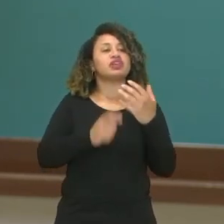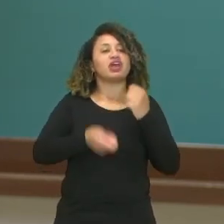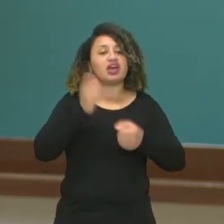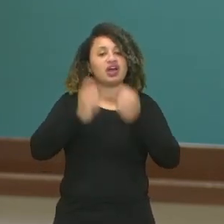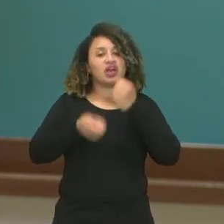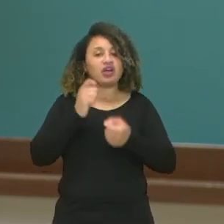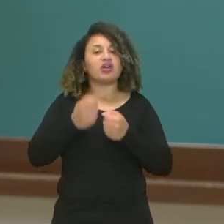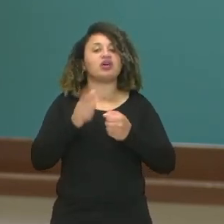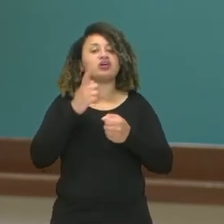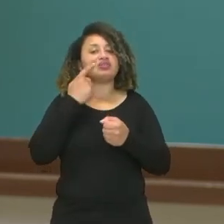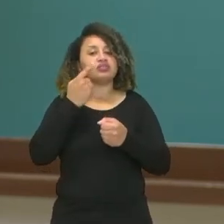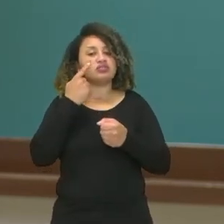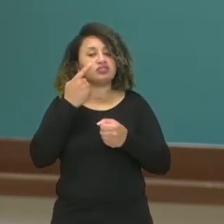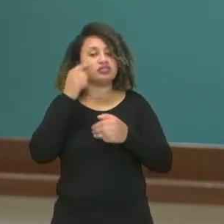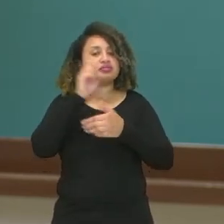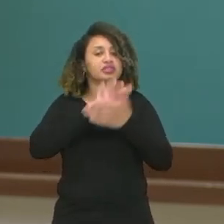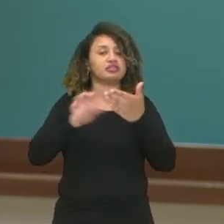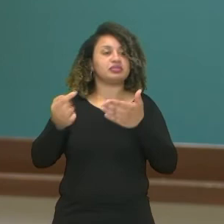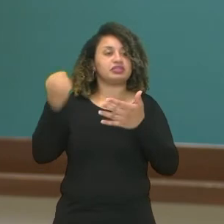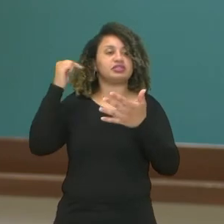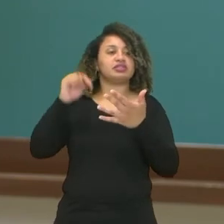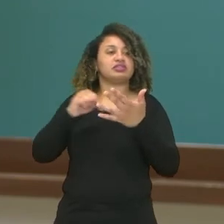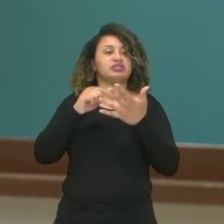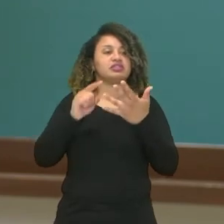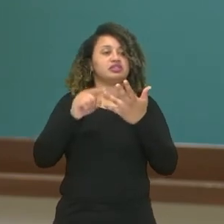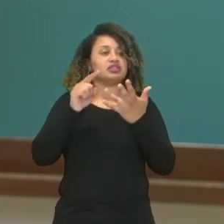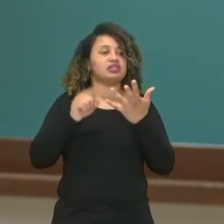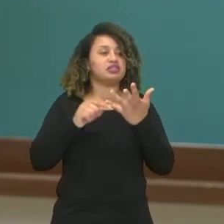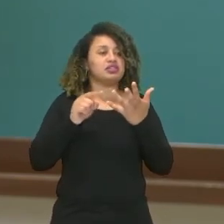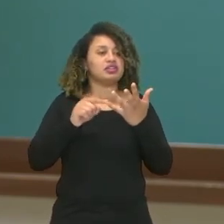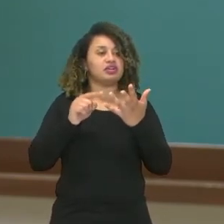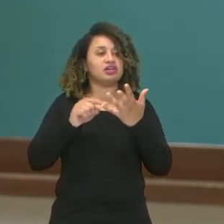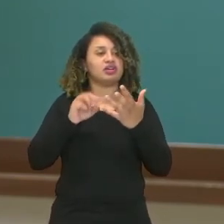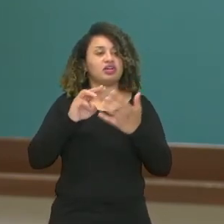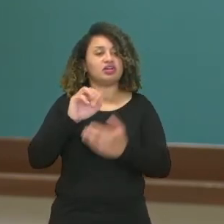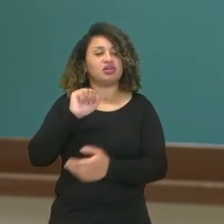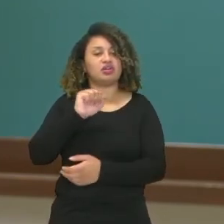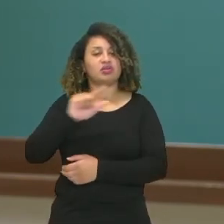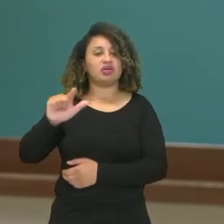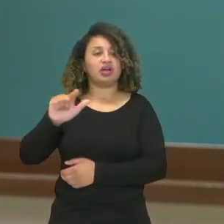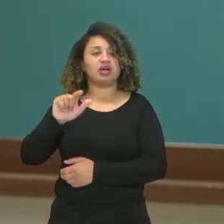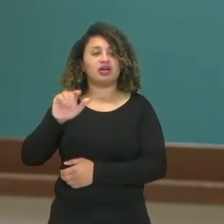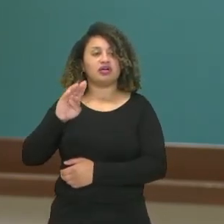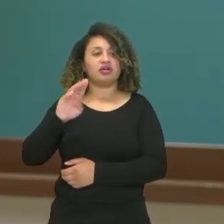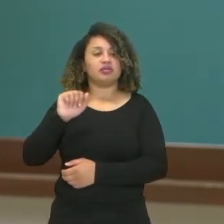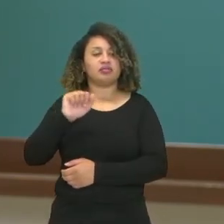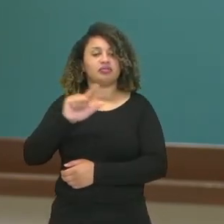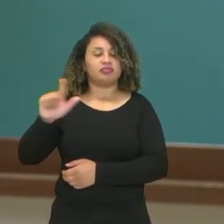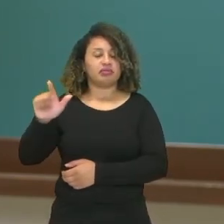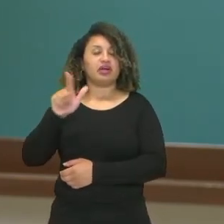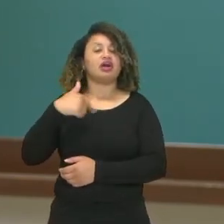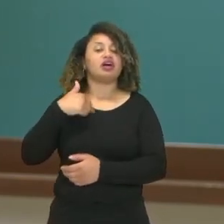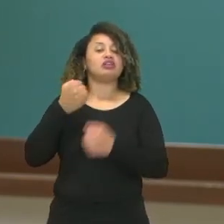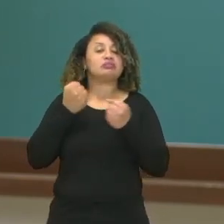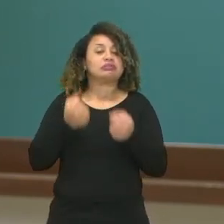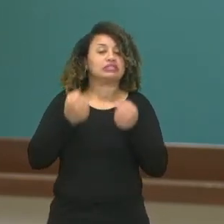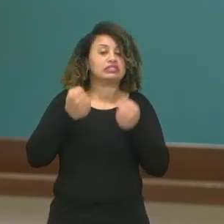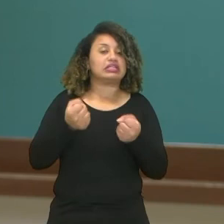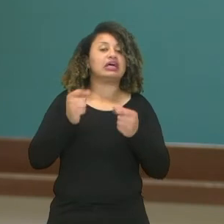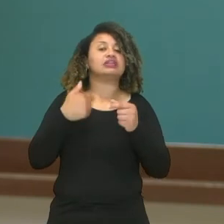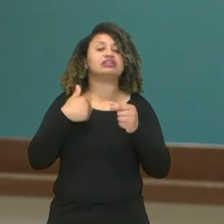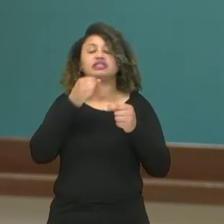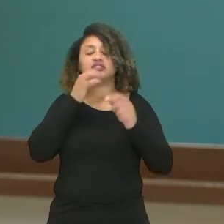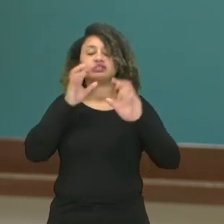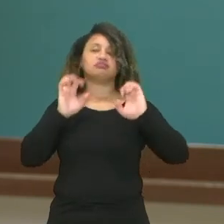imagem anterior. O wall ball é uma bola bem pesada, que ela para fazer o exercício você joga ela